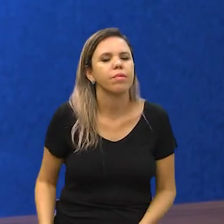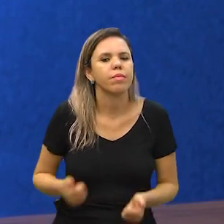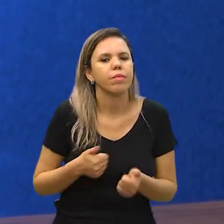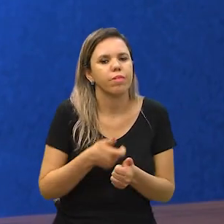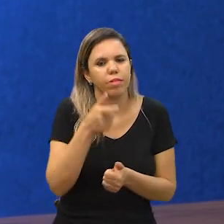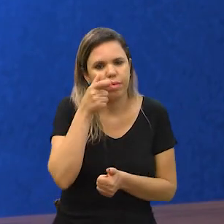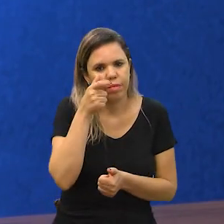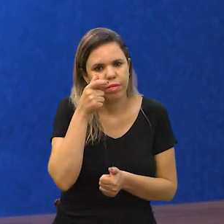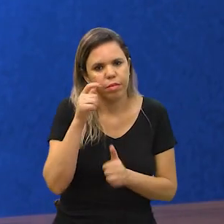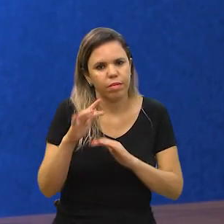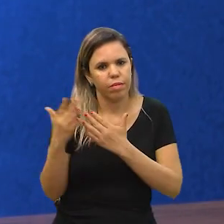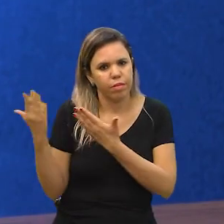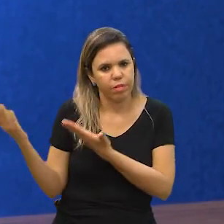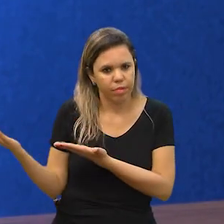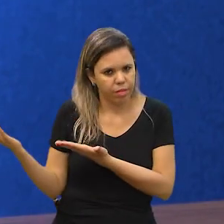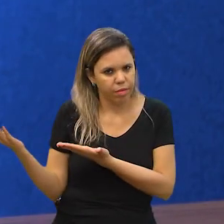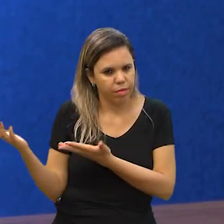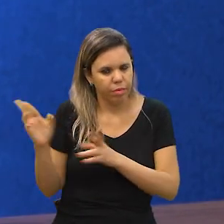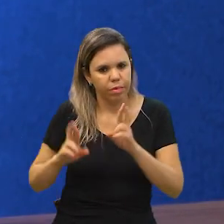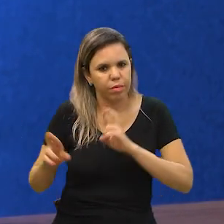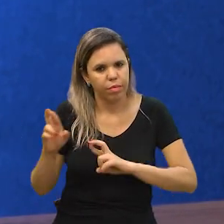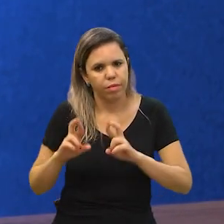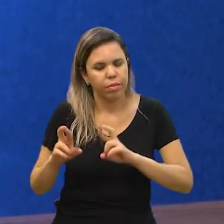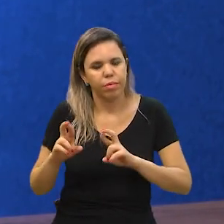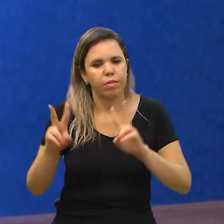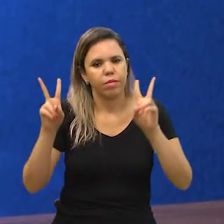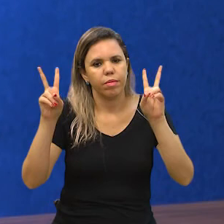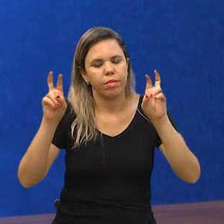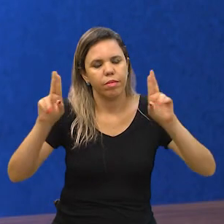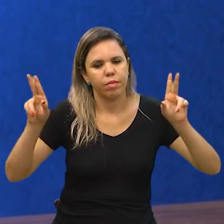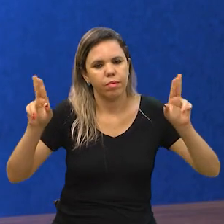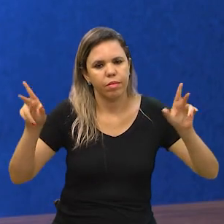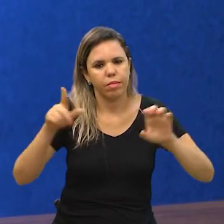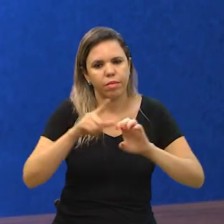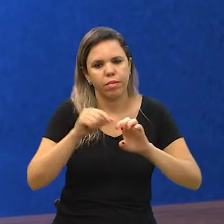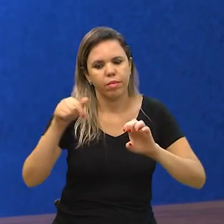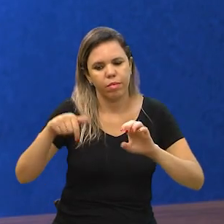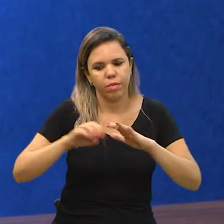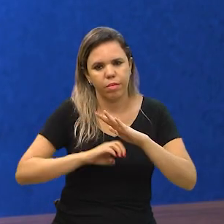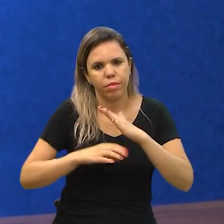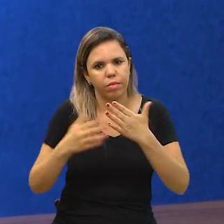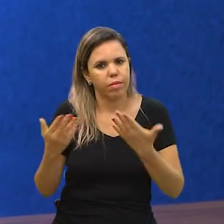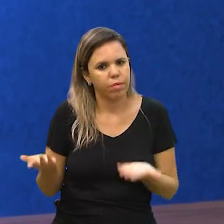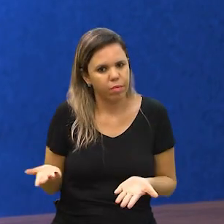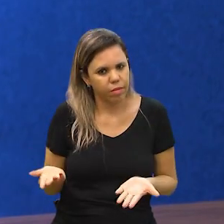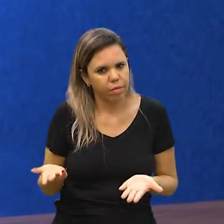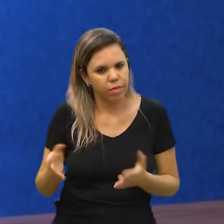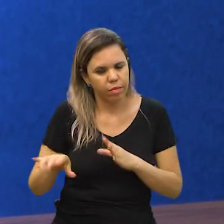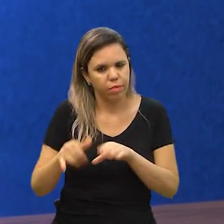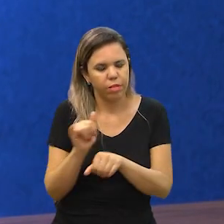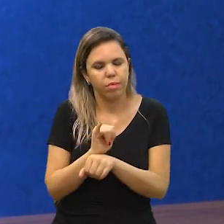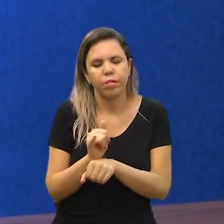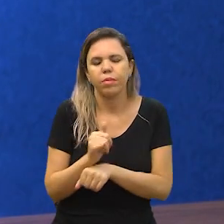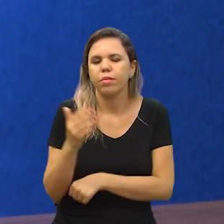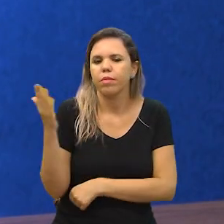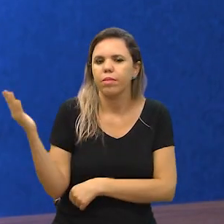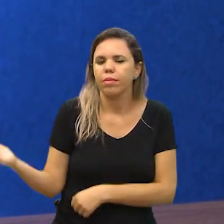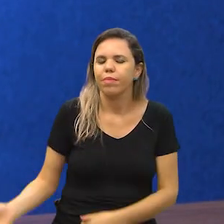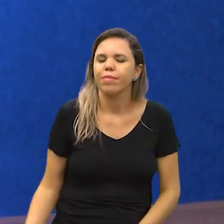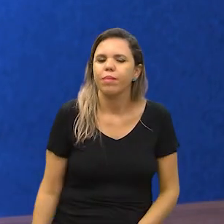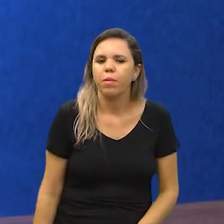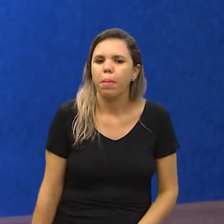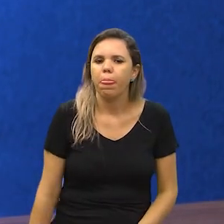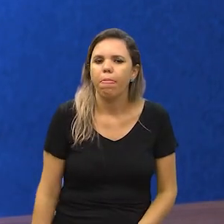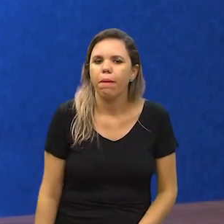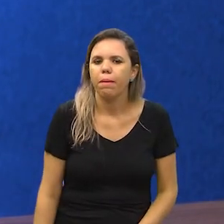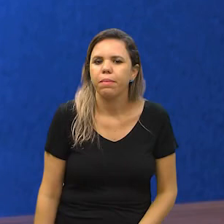nos acompanhar nas redes sociais e conferir outros temas que trazemos aqui no Ser Empreendedor no